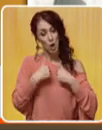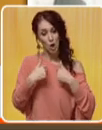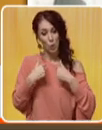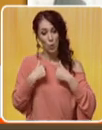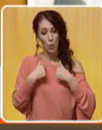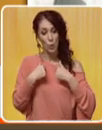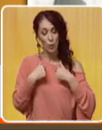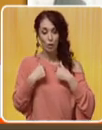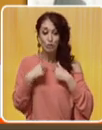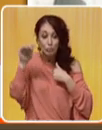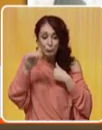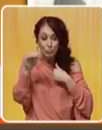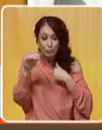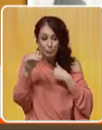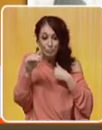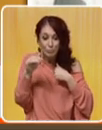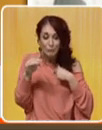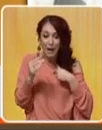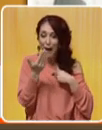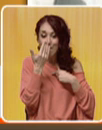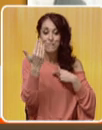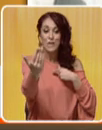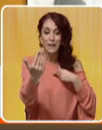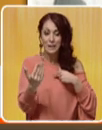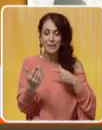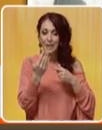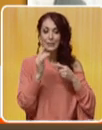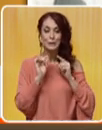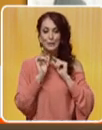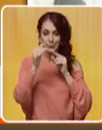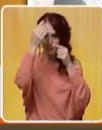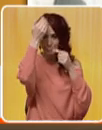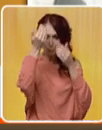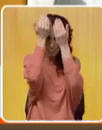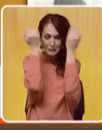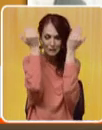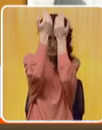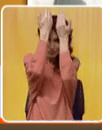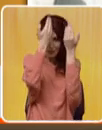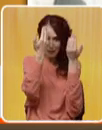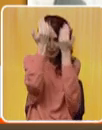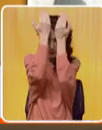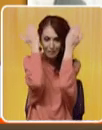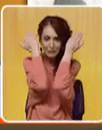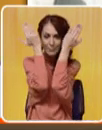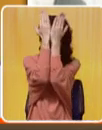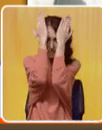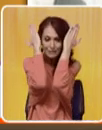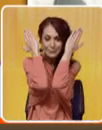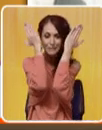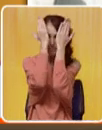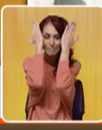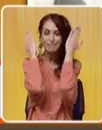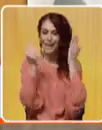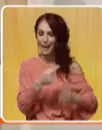eu o pirralho aqui no aqui à frente aqui à frente com o tal penteado que me fizeram que era um risco ao meio com dois bandó para o lado que eu